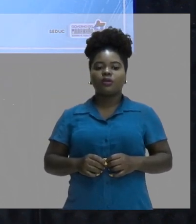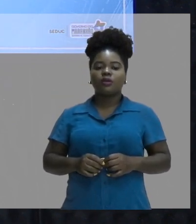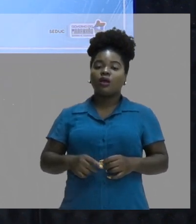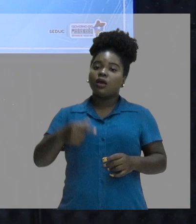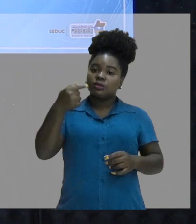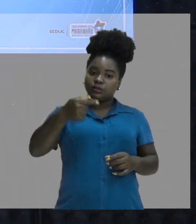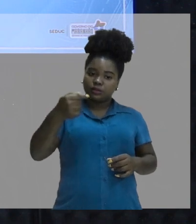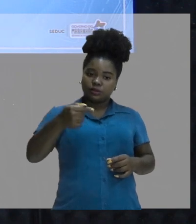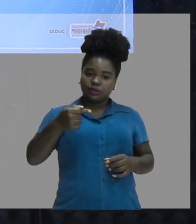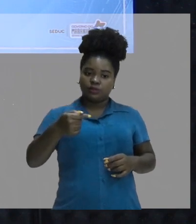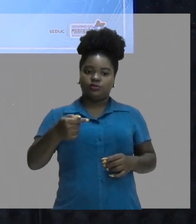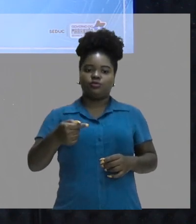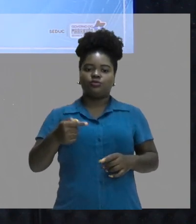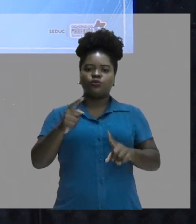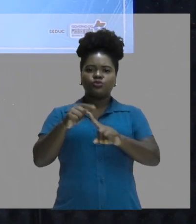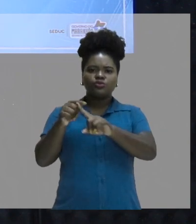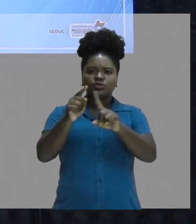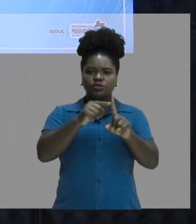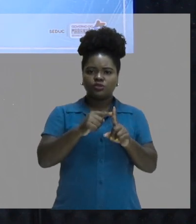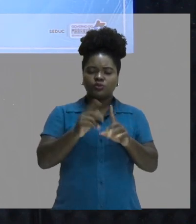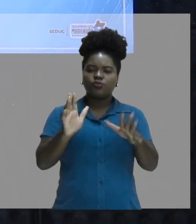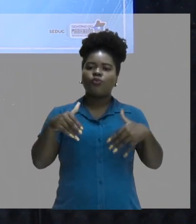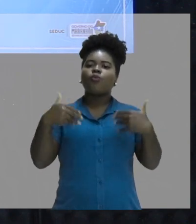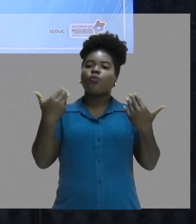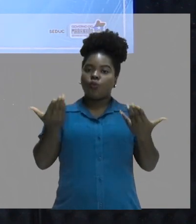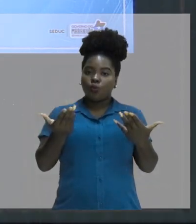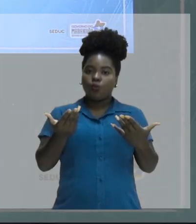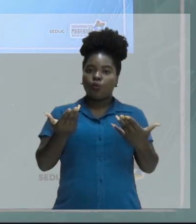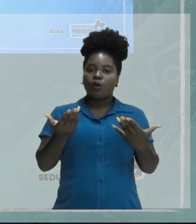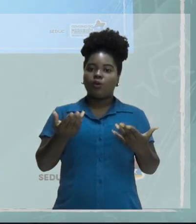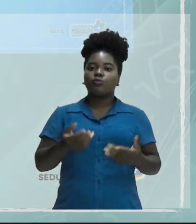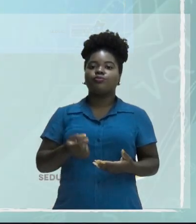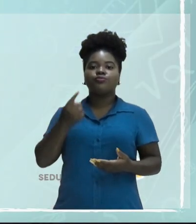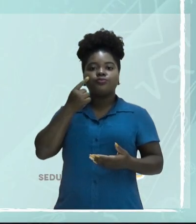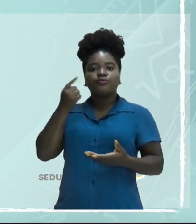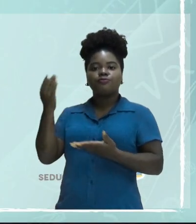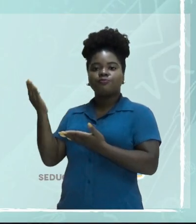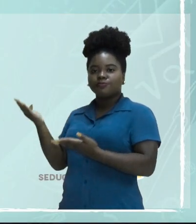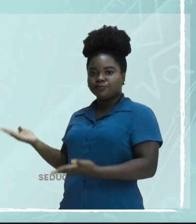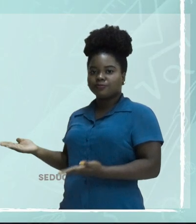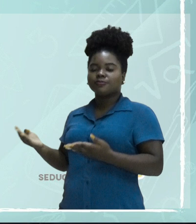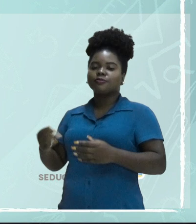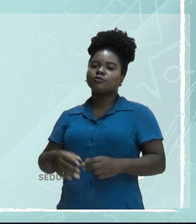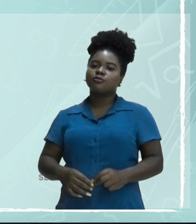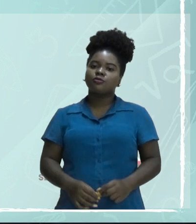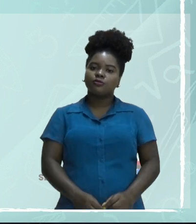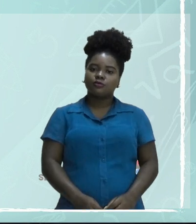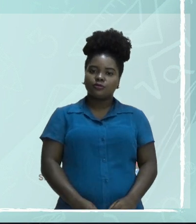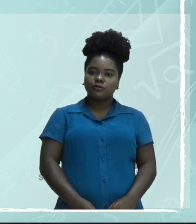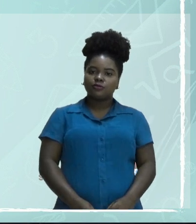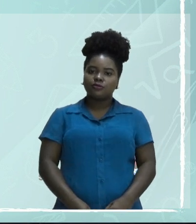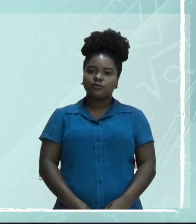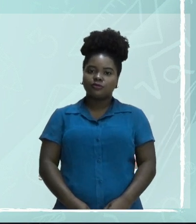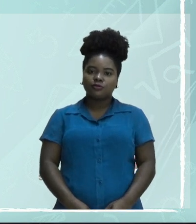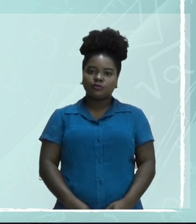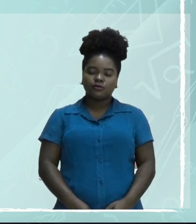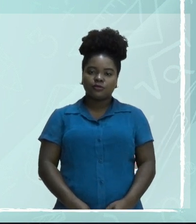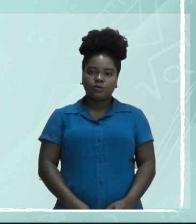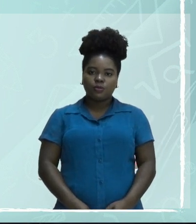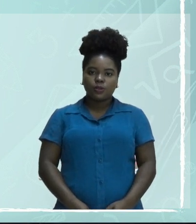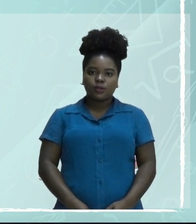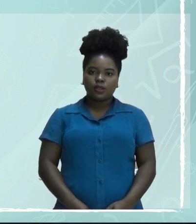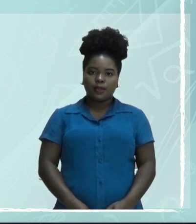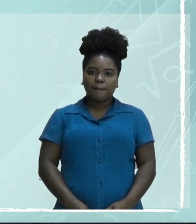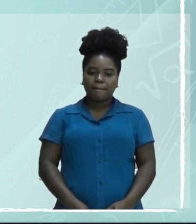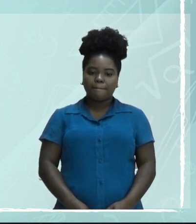Quanto ao tipo de contração, existem 3 tipos. Nós vamos falar aqui a primeirinha. A contração concêntrica. O músculo